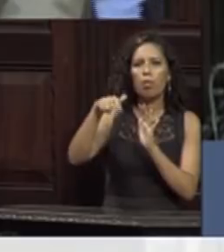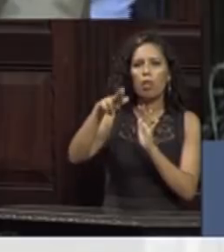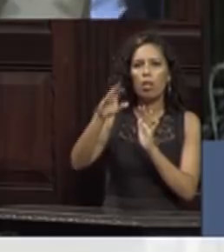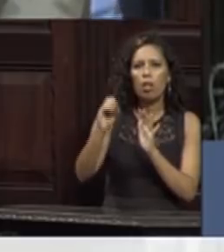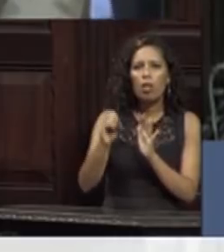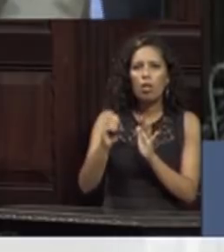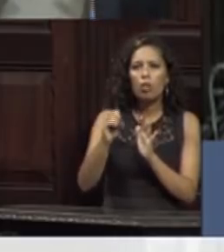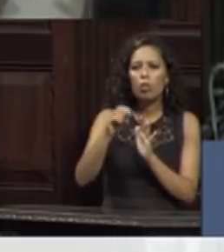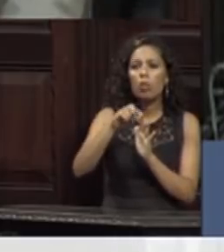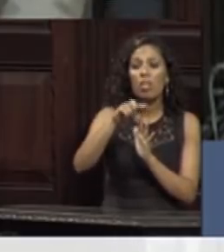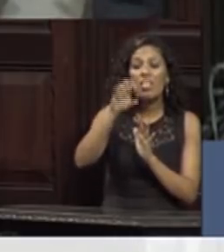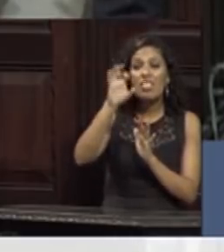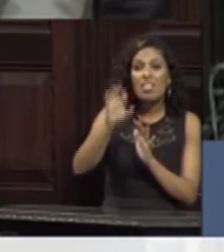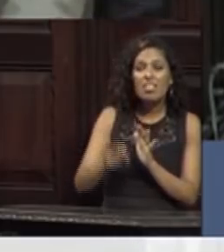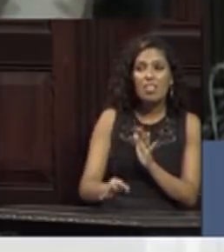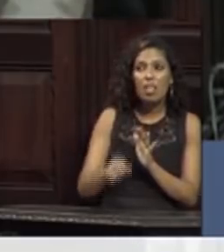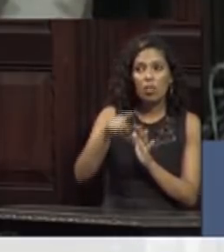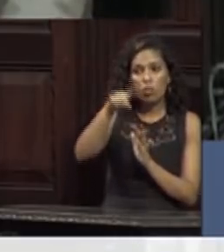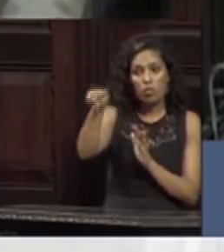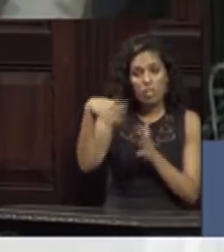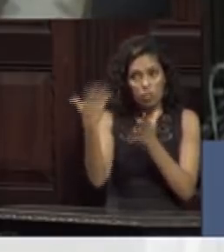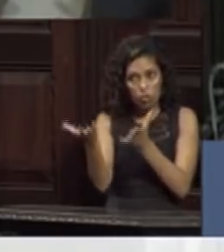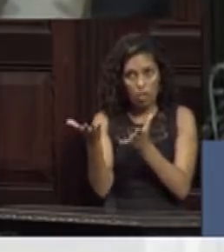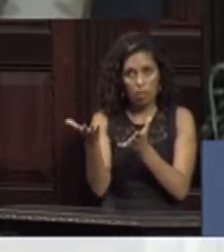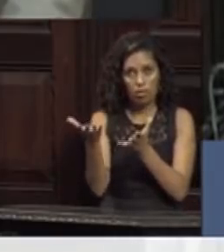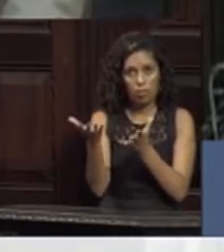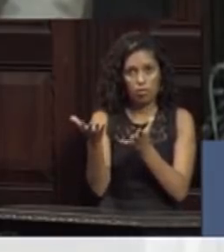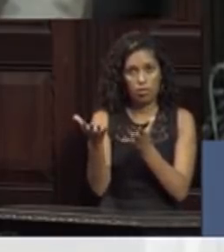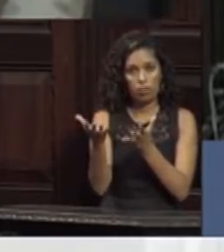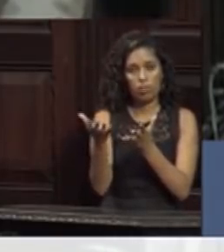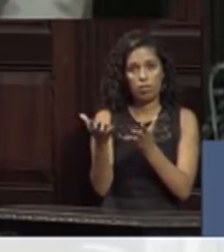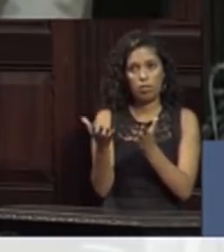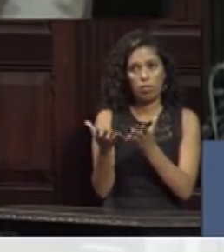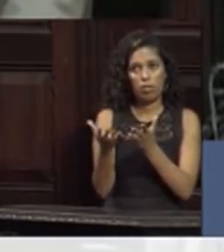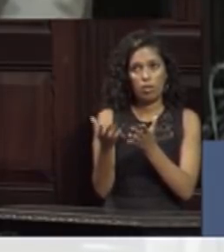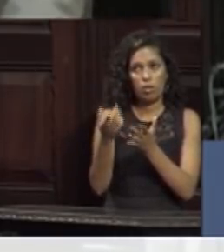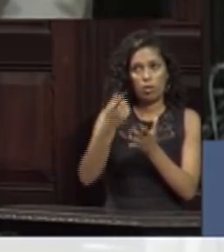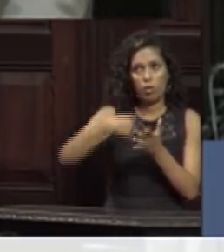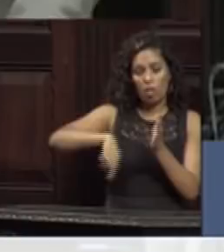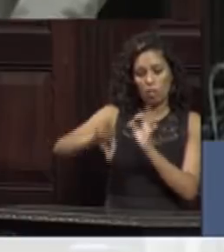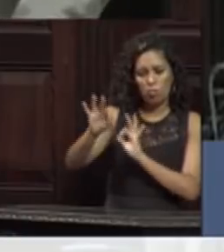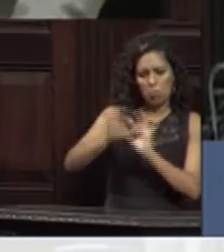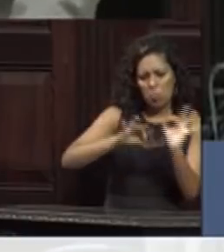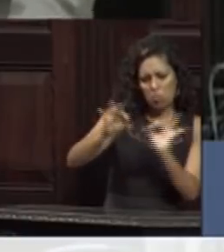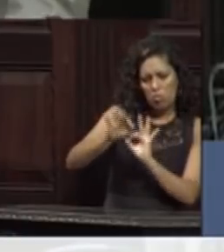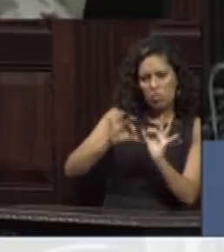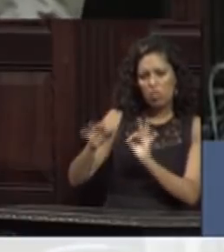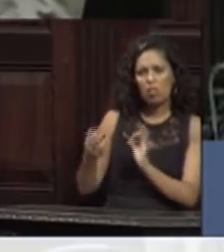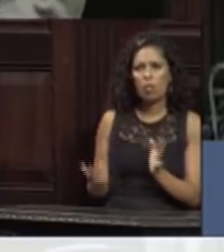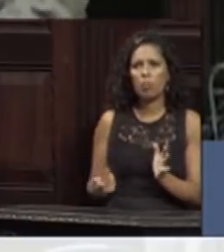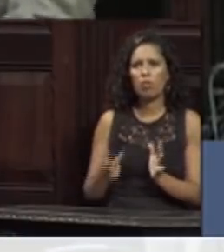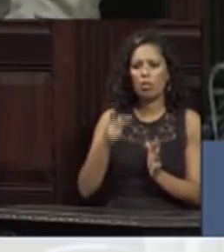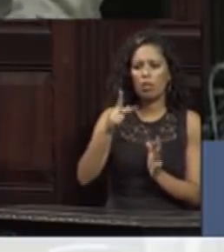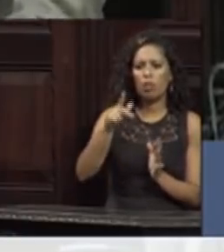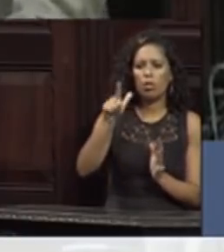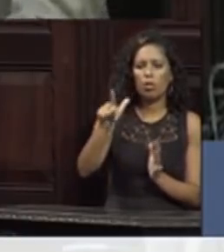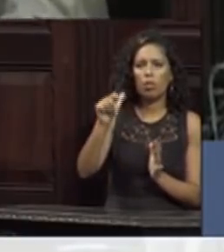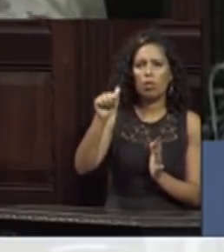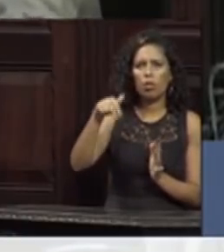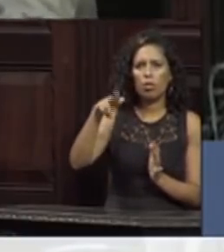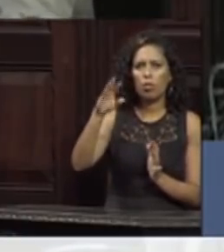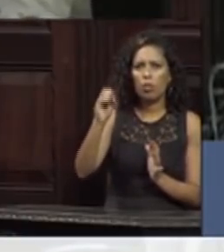emendarmos o plano, naquele sentido de nós negociarmos a implementação do plano com o governo do